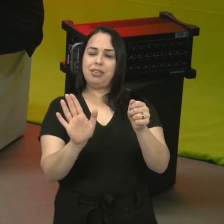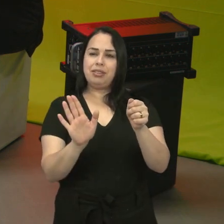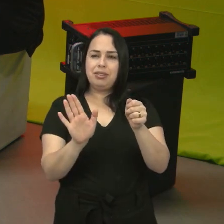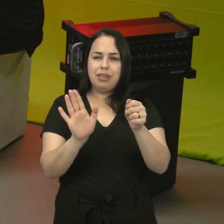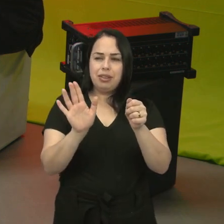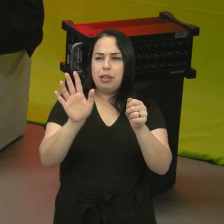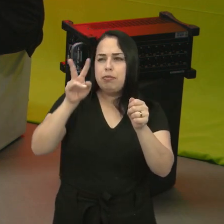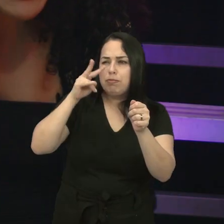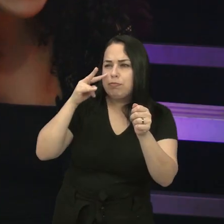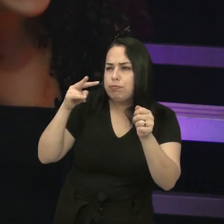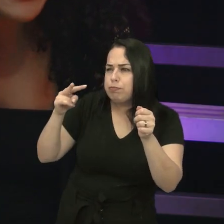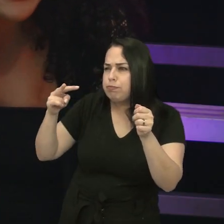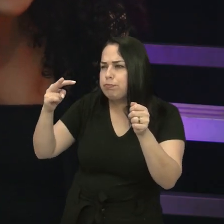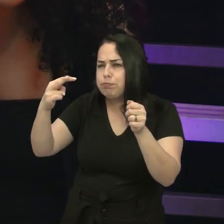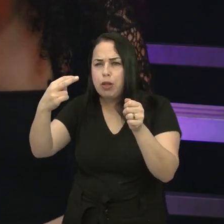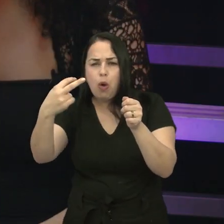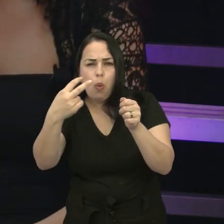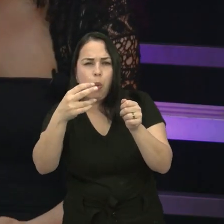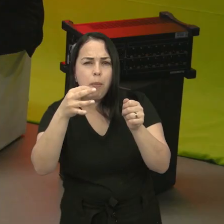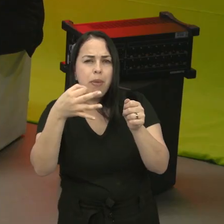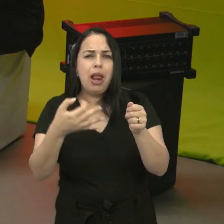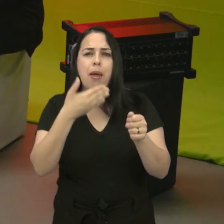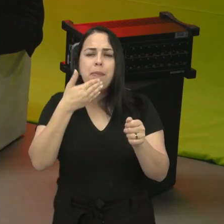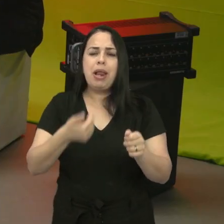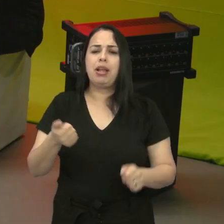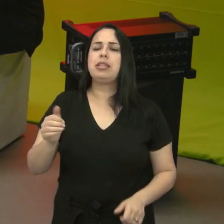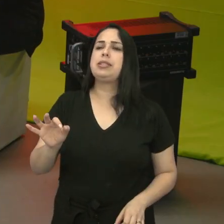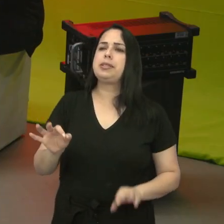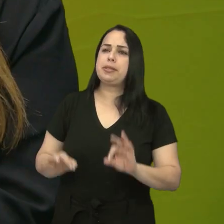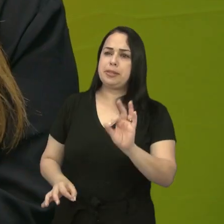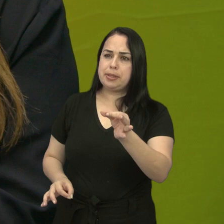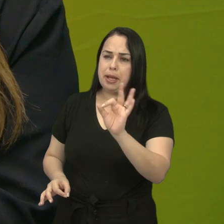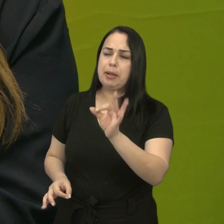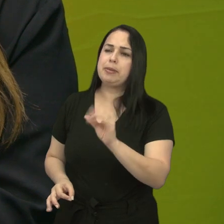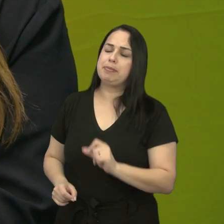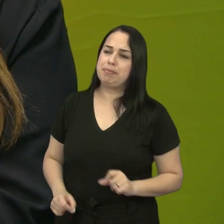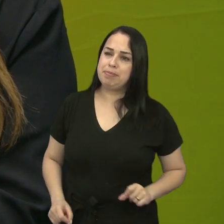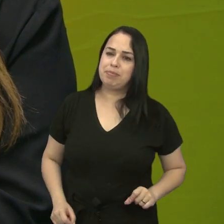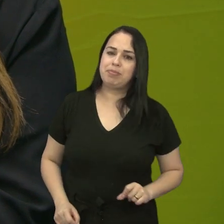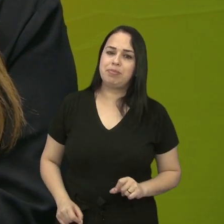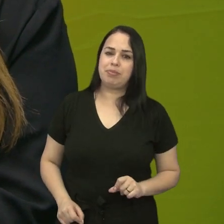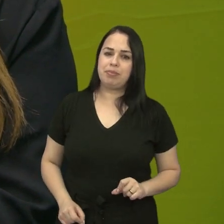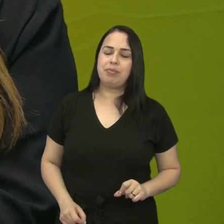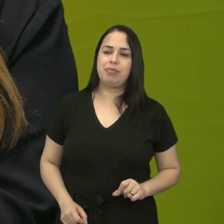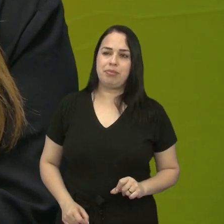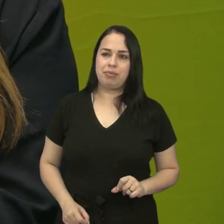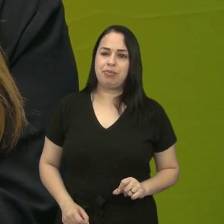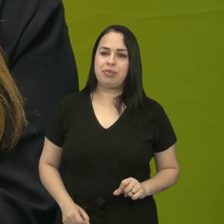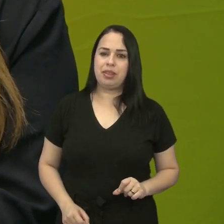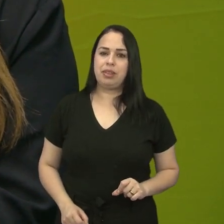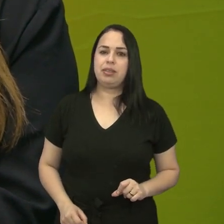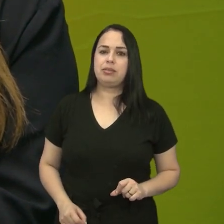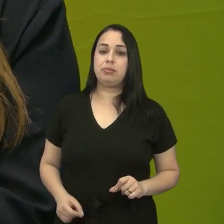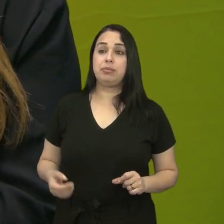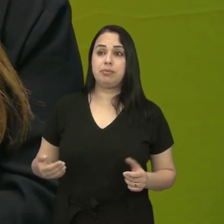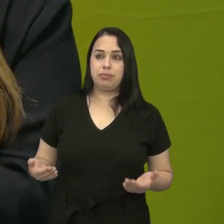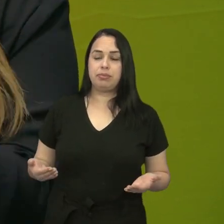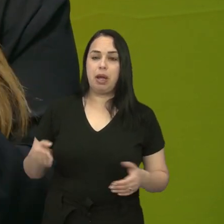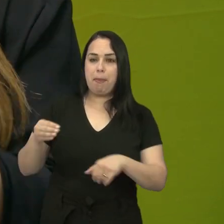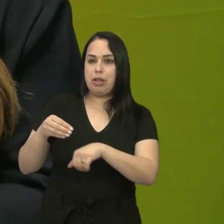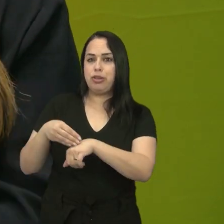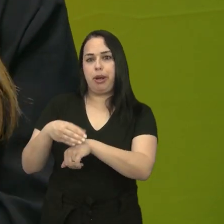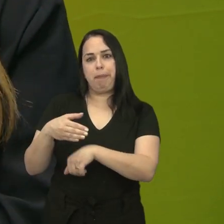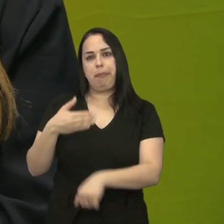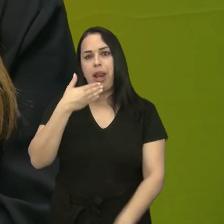tirar foto é o olhar da pessoa, né? Com certeza. Isso conta muito mais do que o equipamento. E essa é a